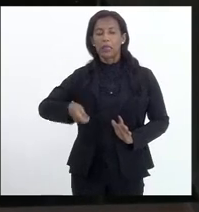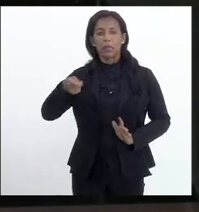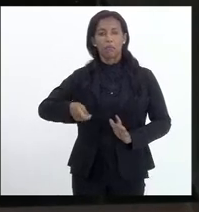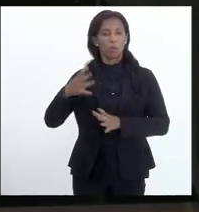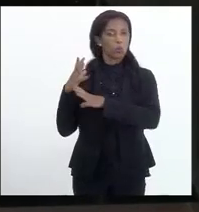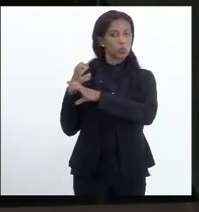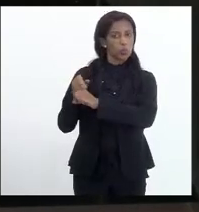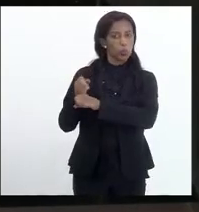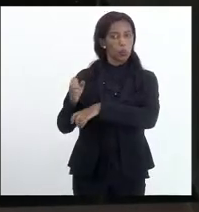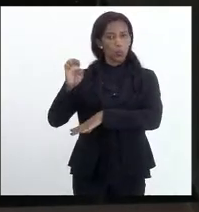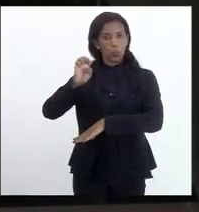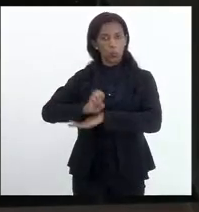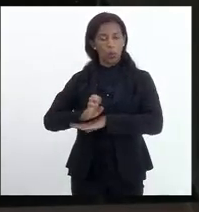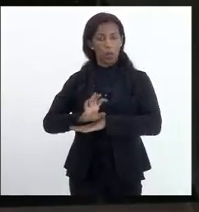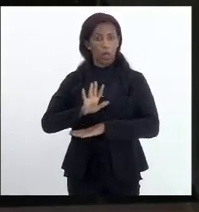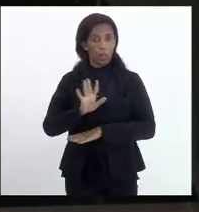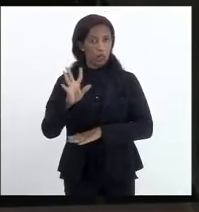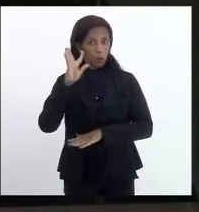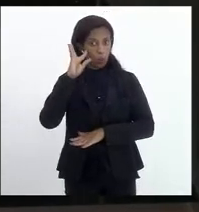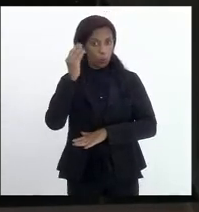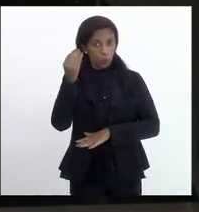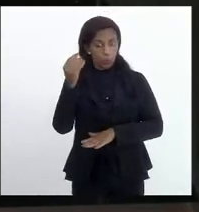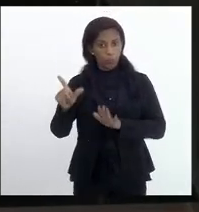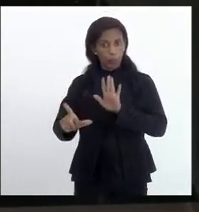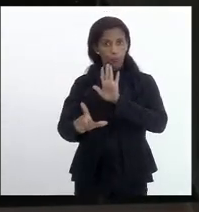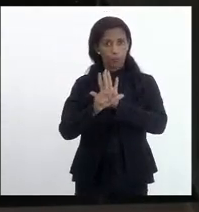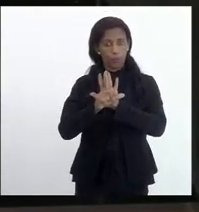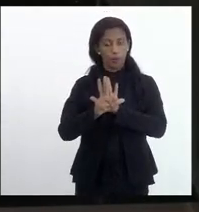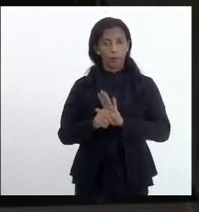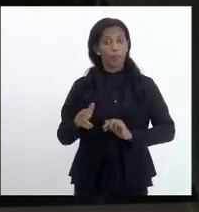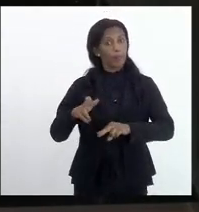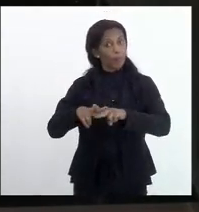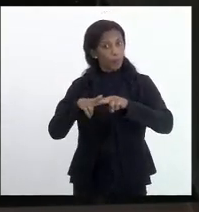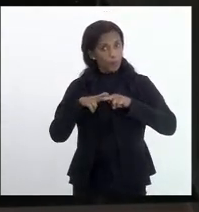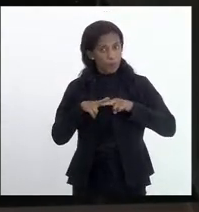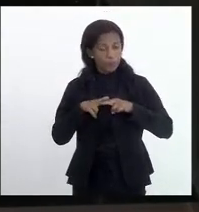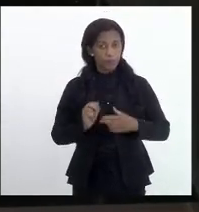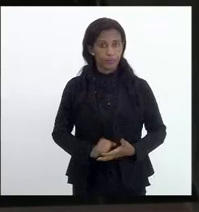não a decisão em lei. Por isso,